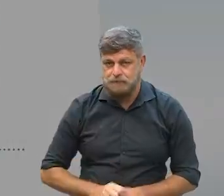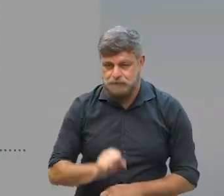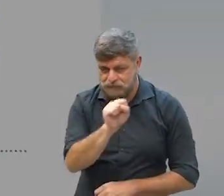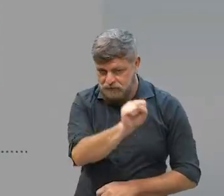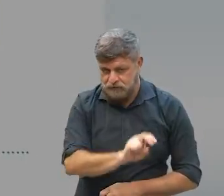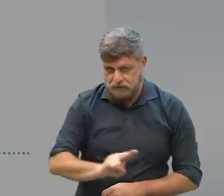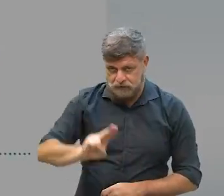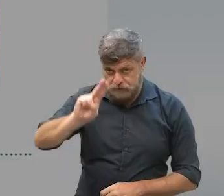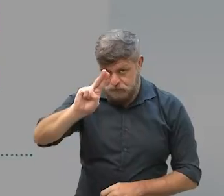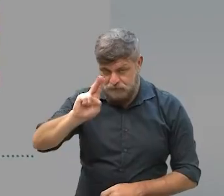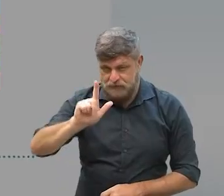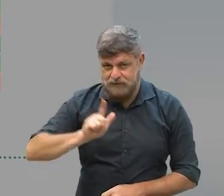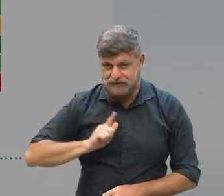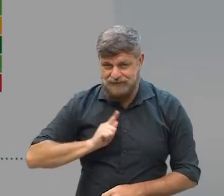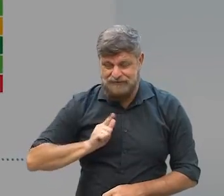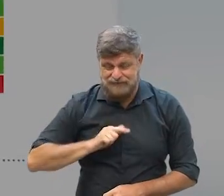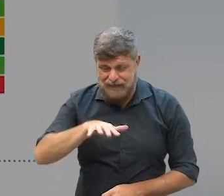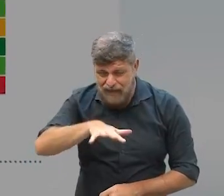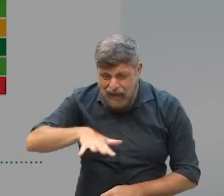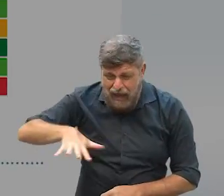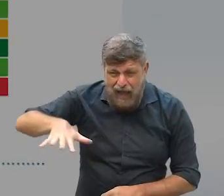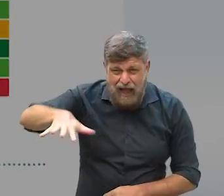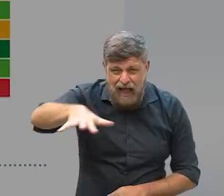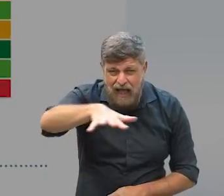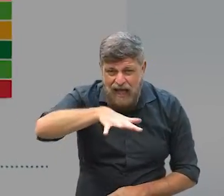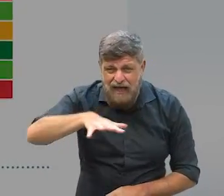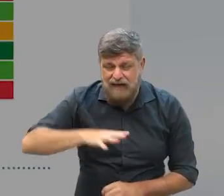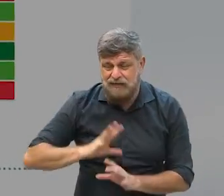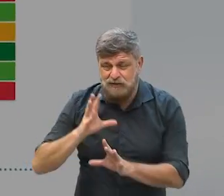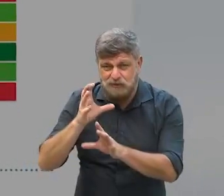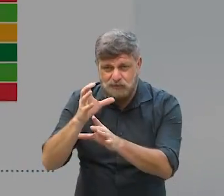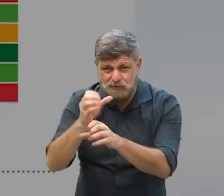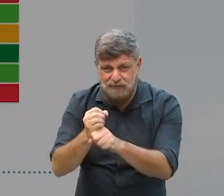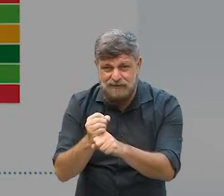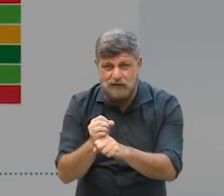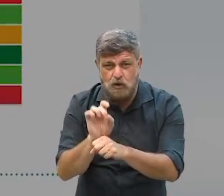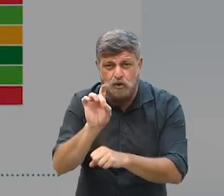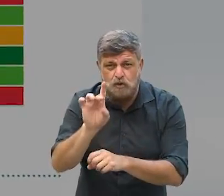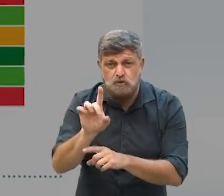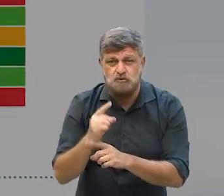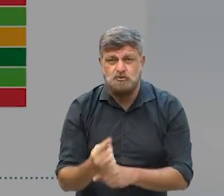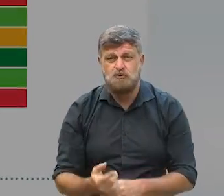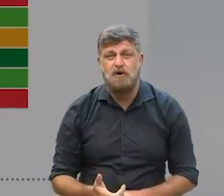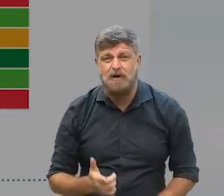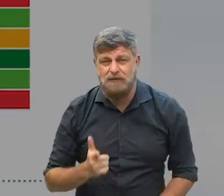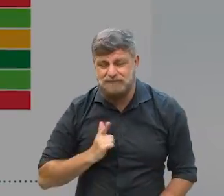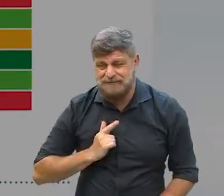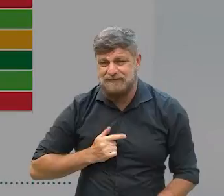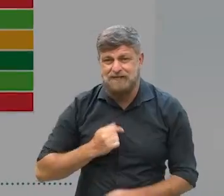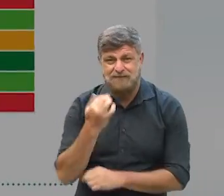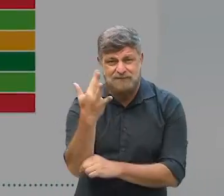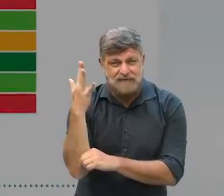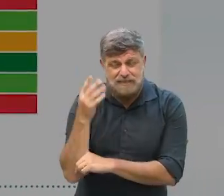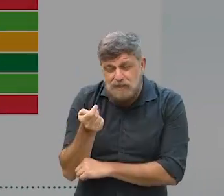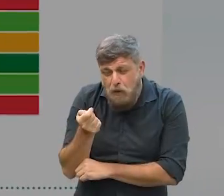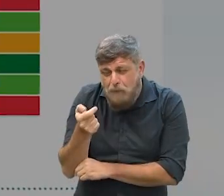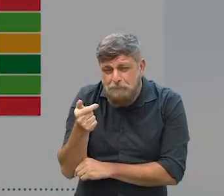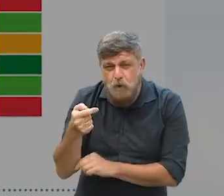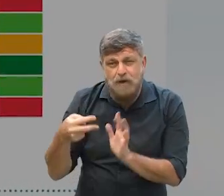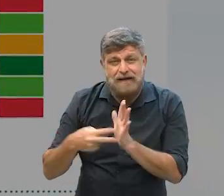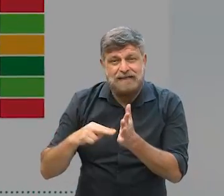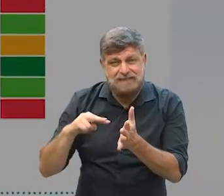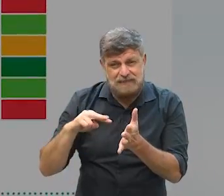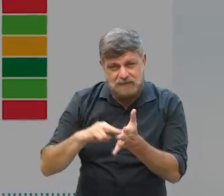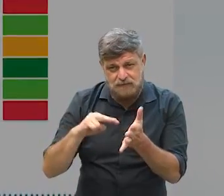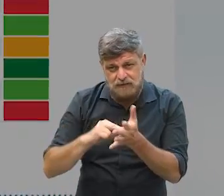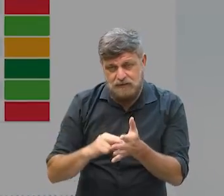dos 15.331 hectares totais, 1.113 são de vegetação, o que